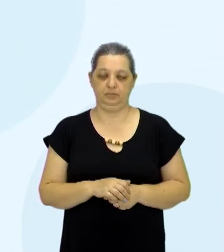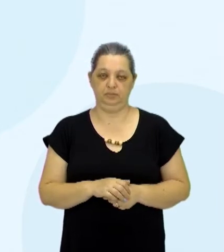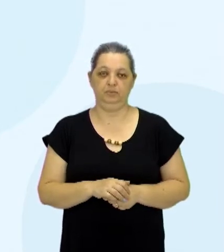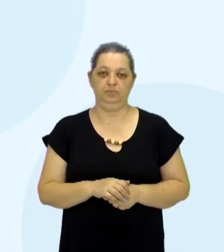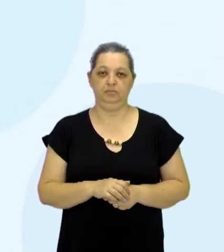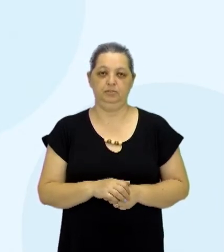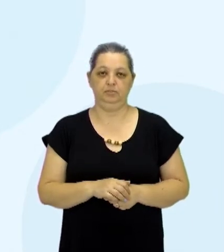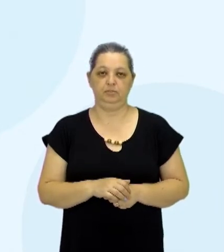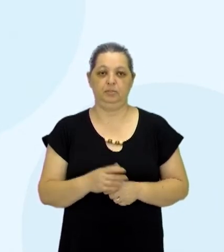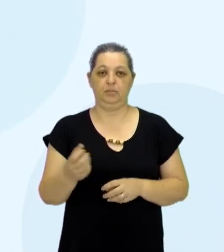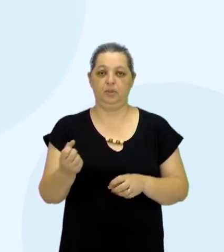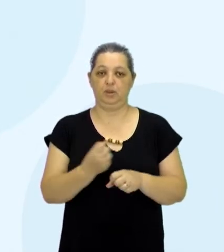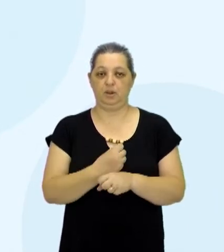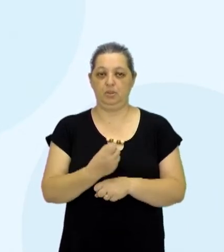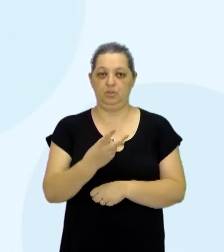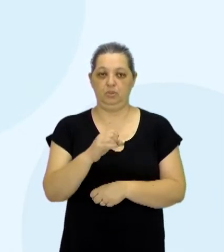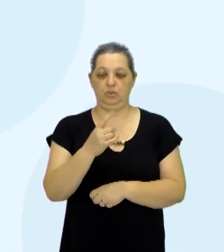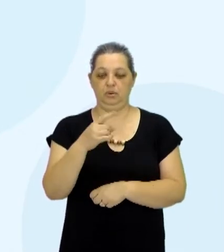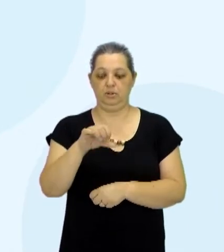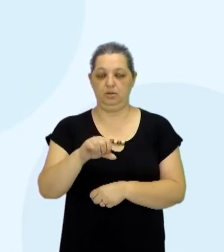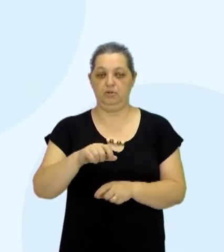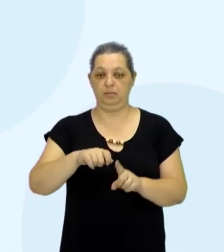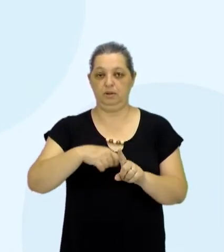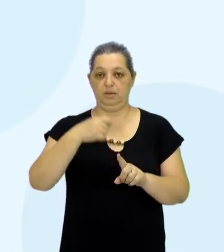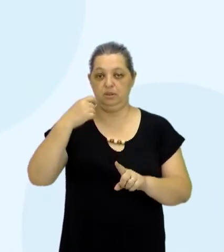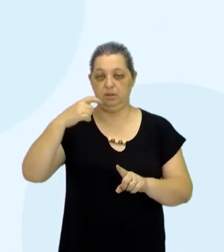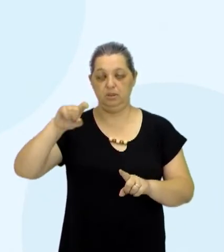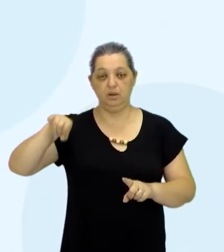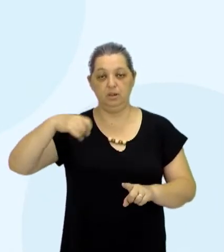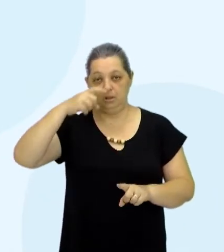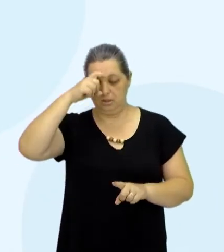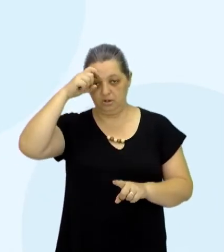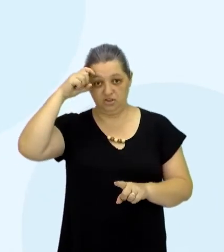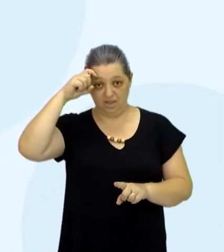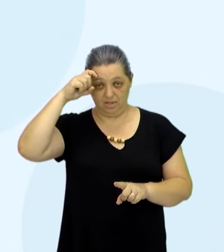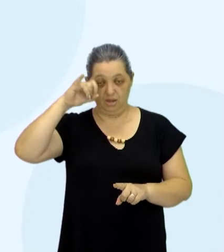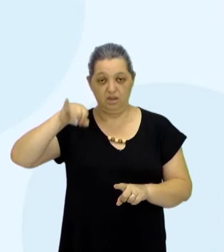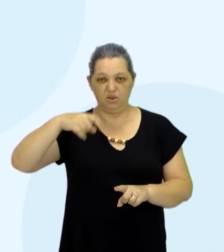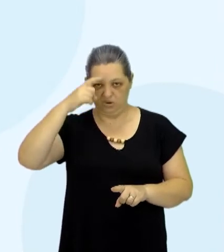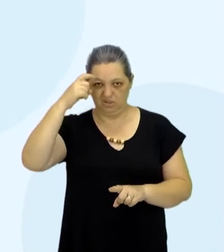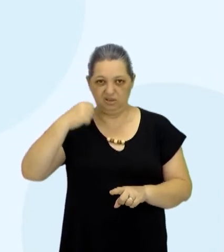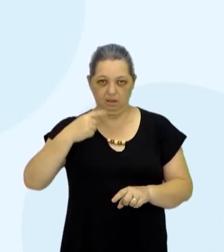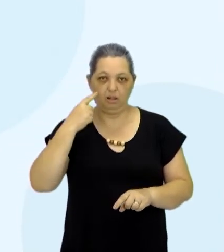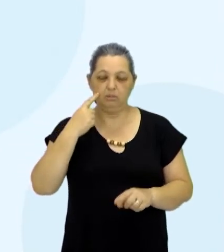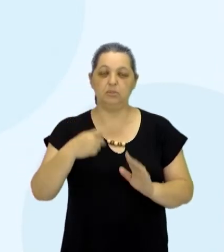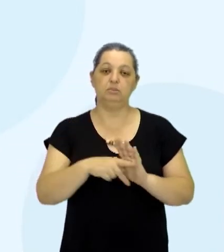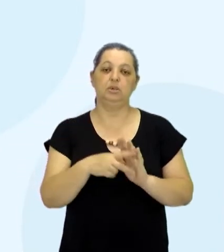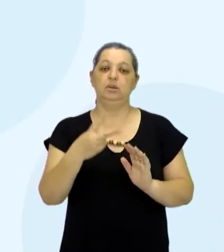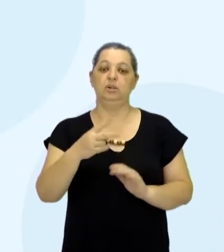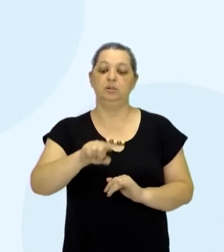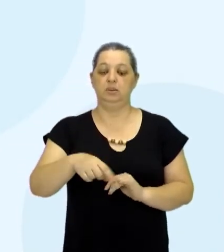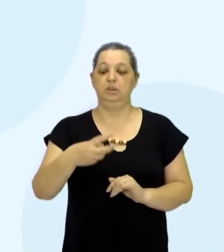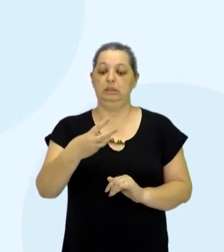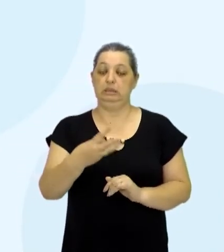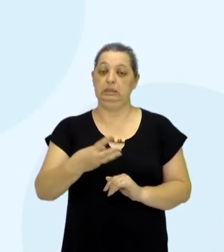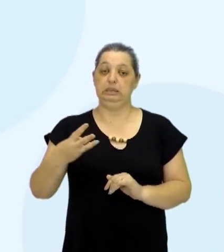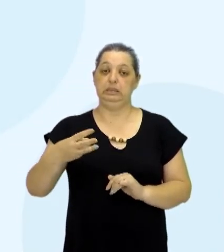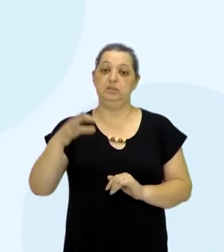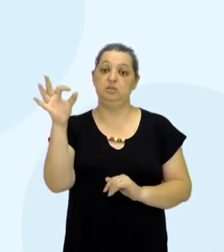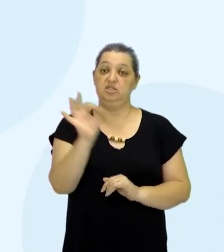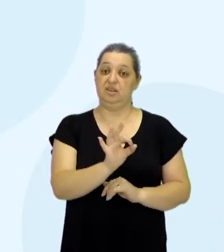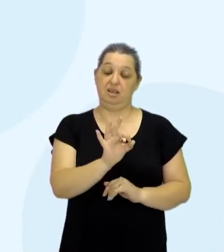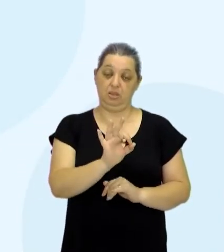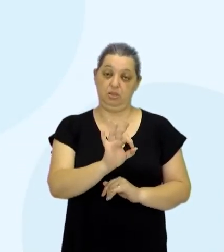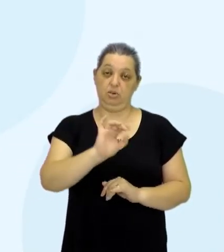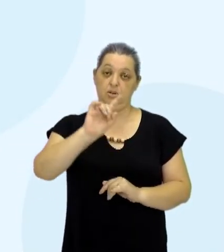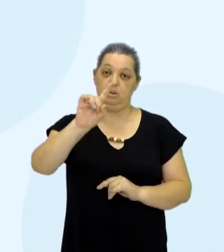em 2019, em janeiro. E aí, em outro, nossa, outro acréscimo é de 2,33% em janeiro do